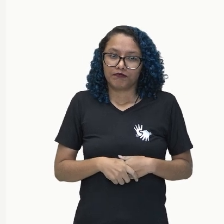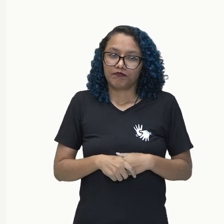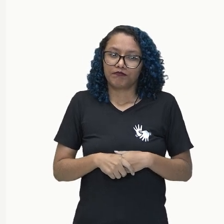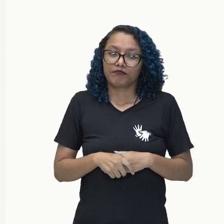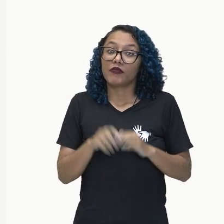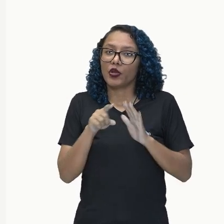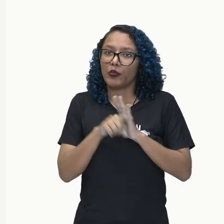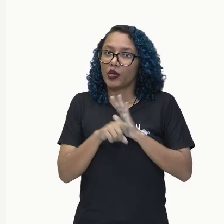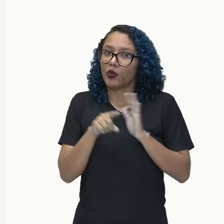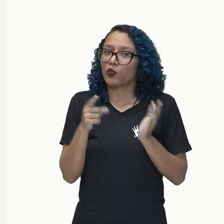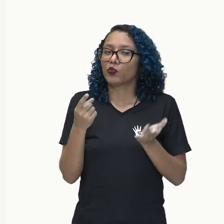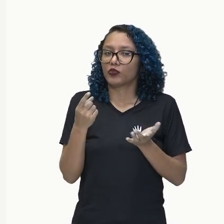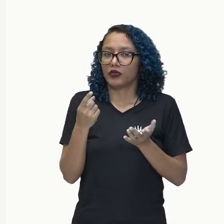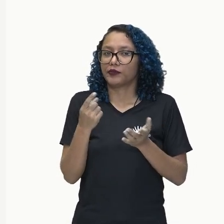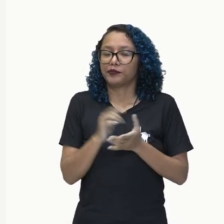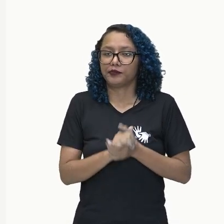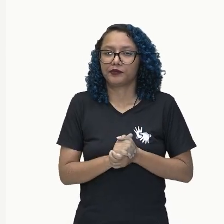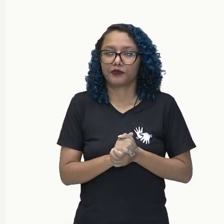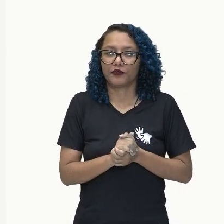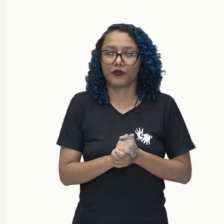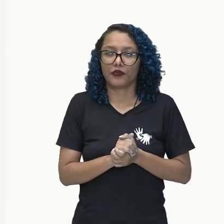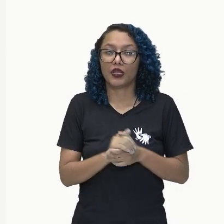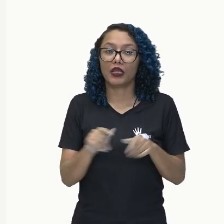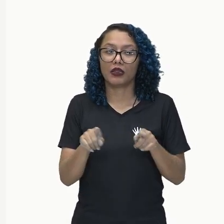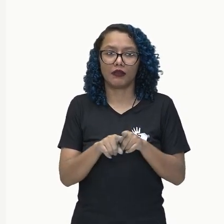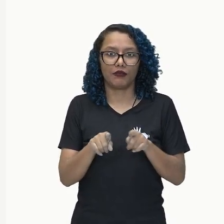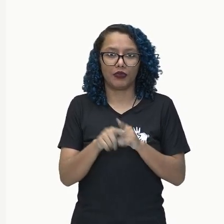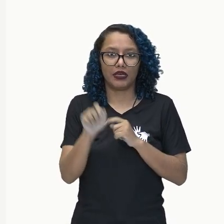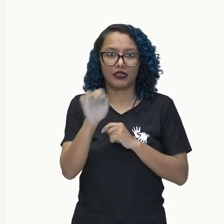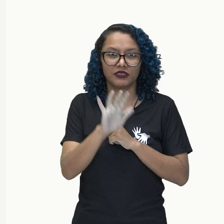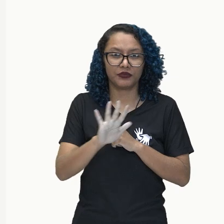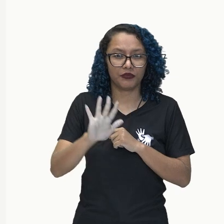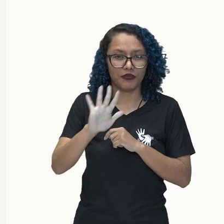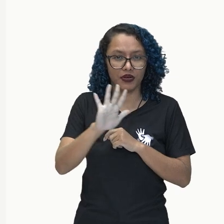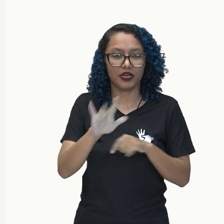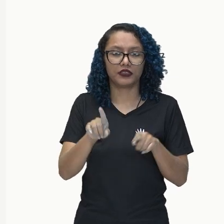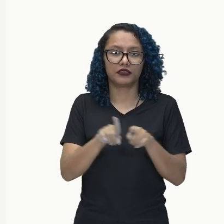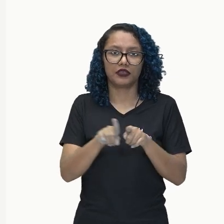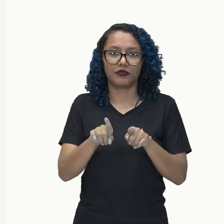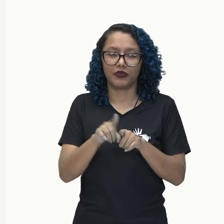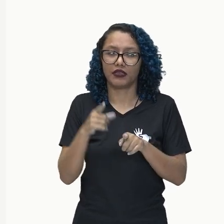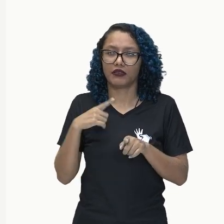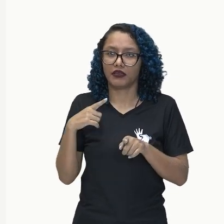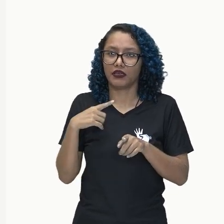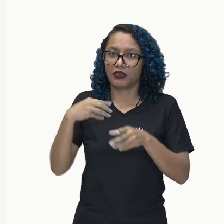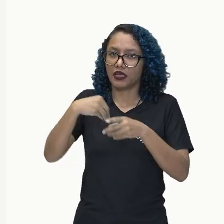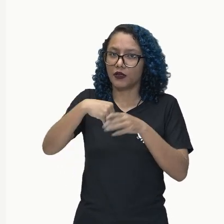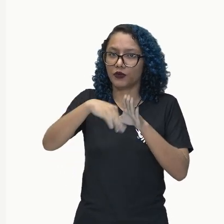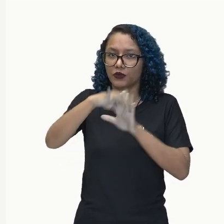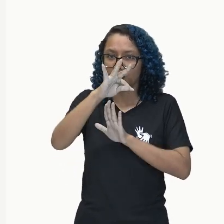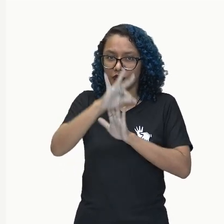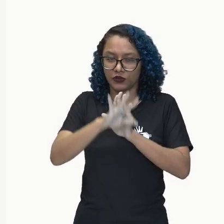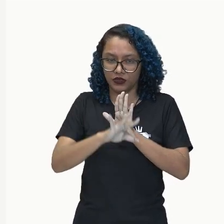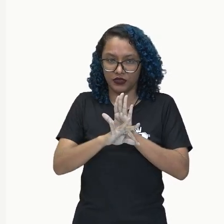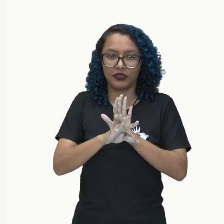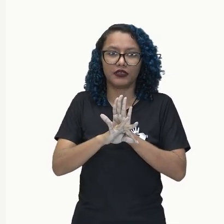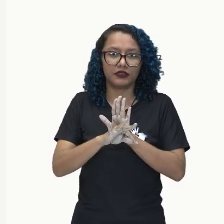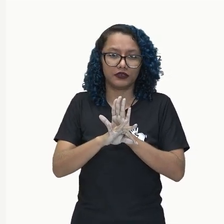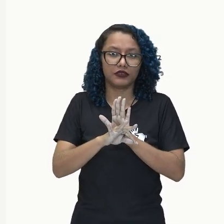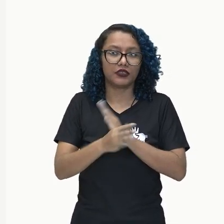né? Aí temos as imagens que foram inseridas também, que foram os infográficos, que facilitou a